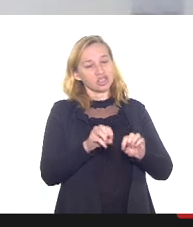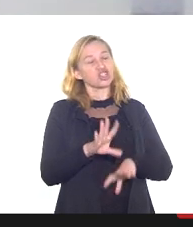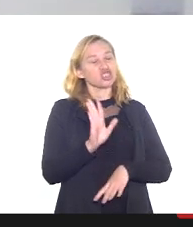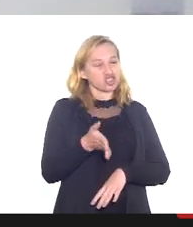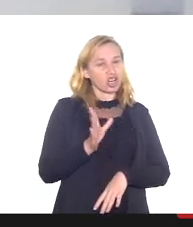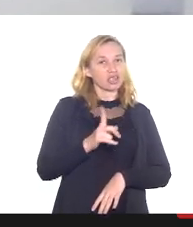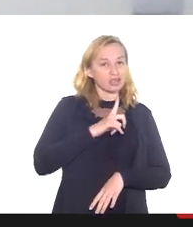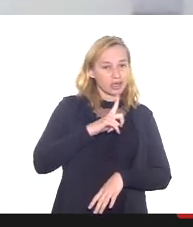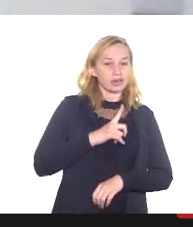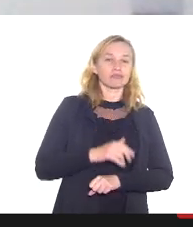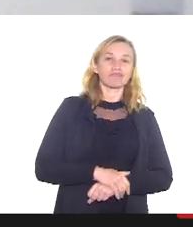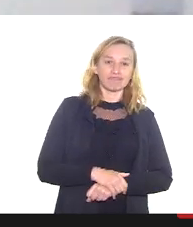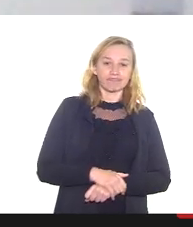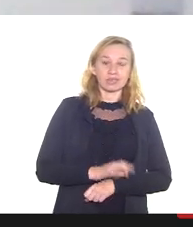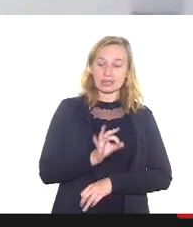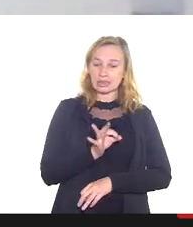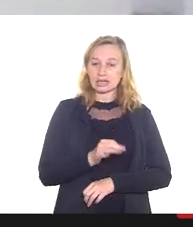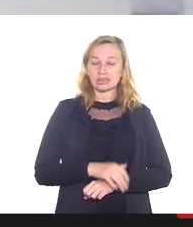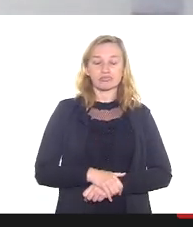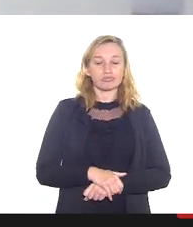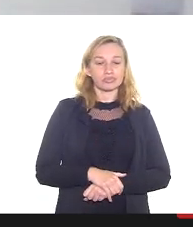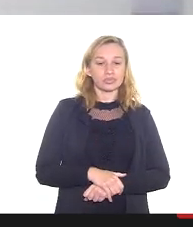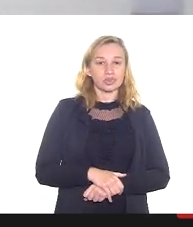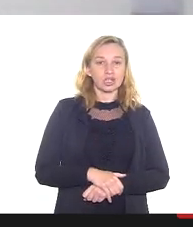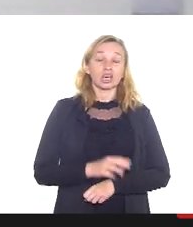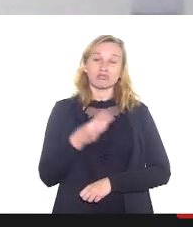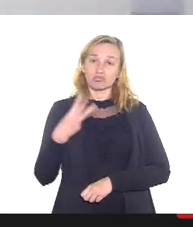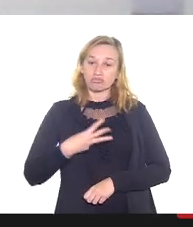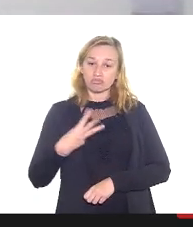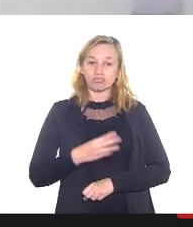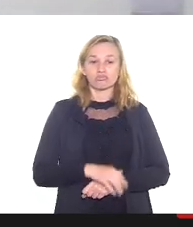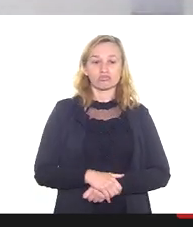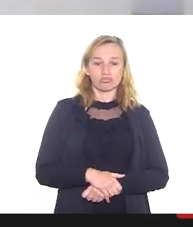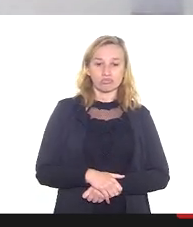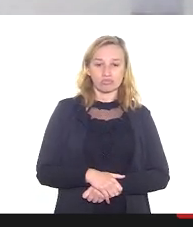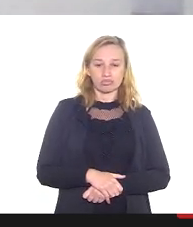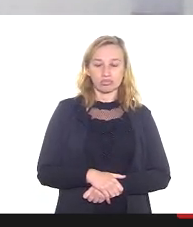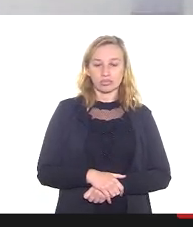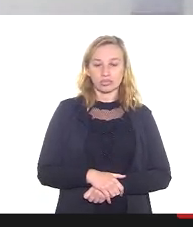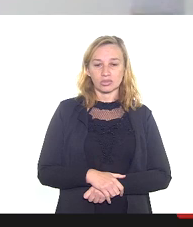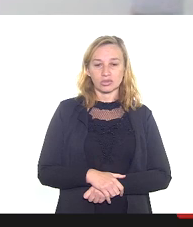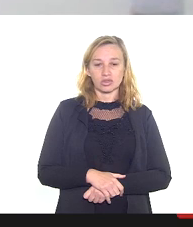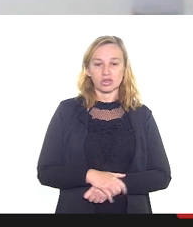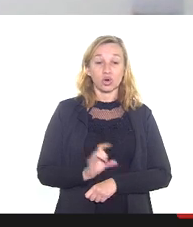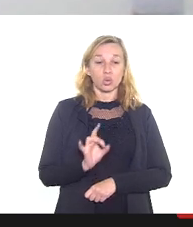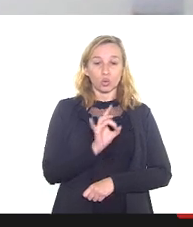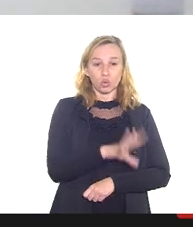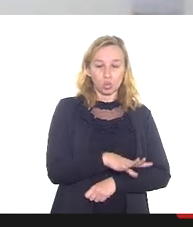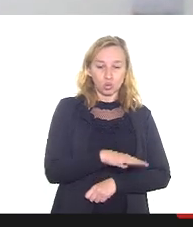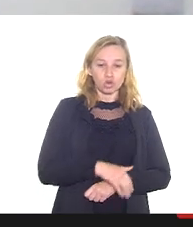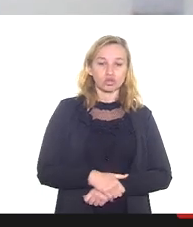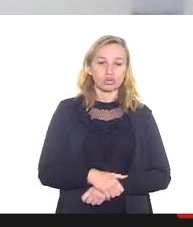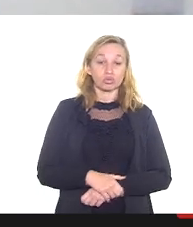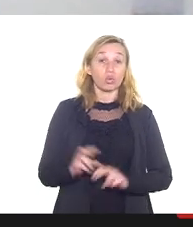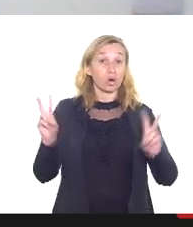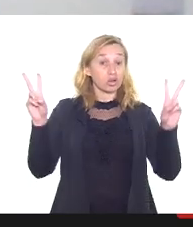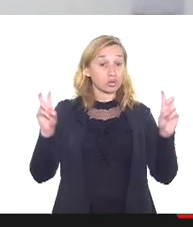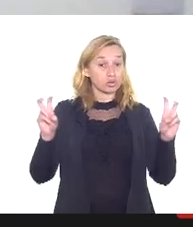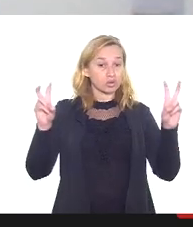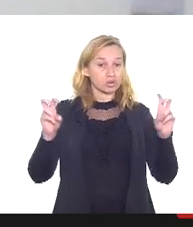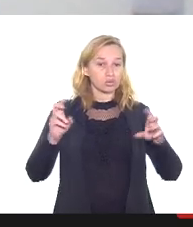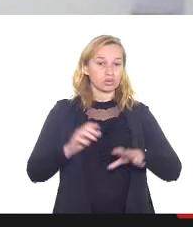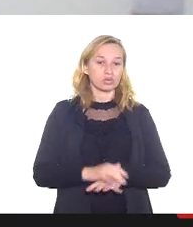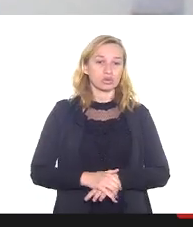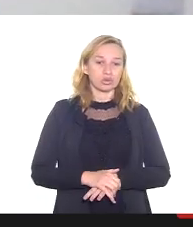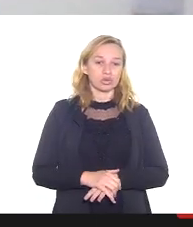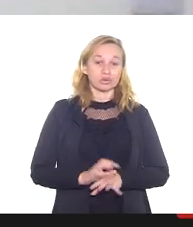com relação a isso, né? E terceiro, né, mas não menos importante, por último, a questão da